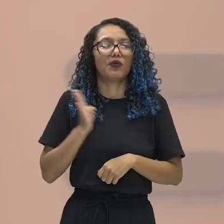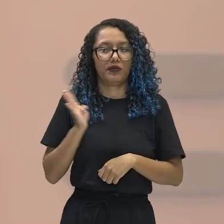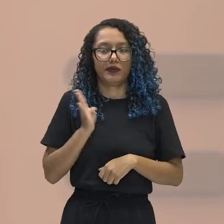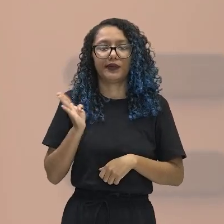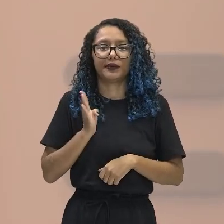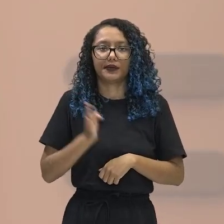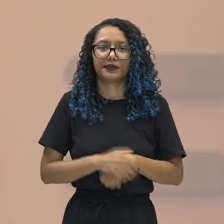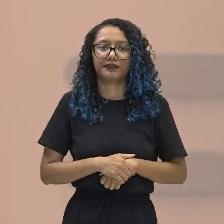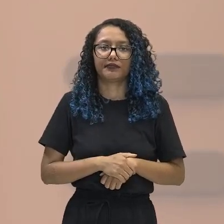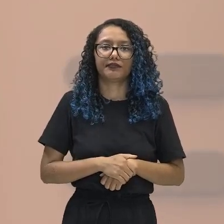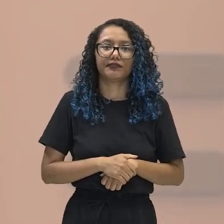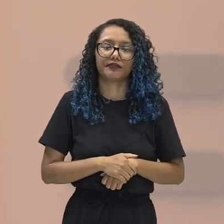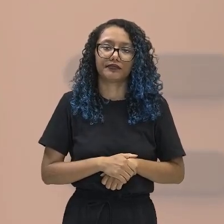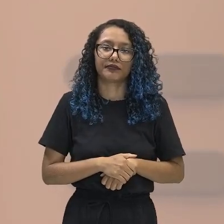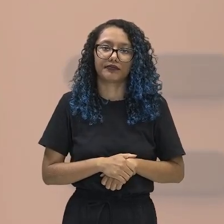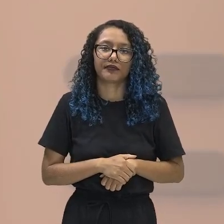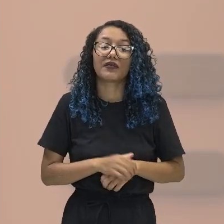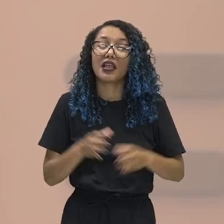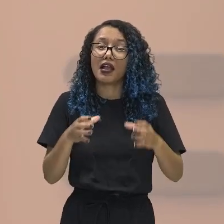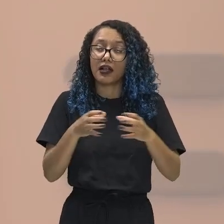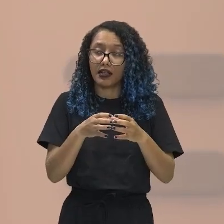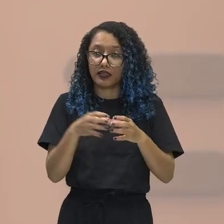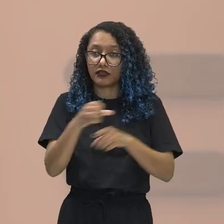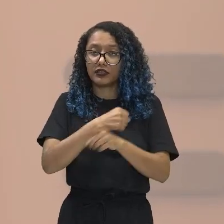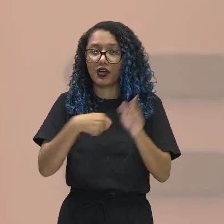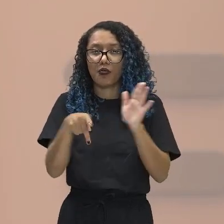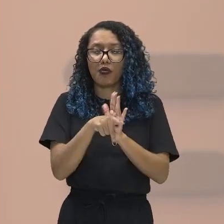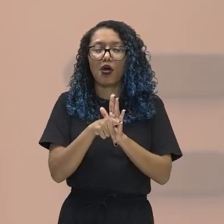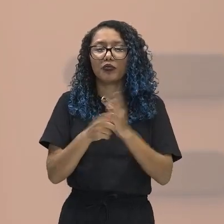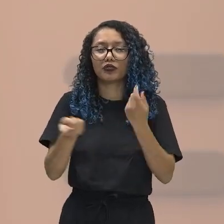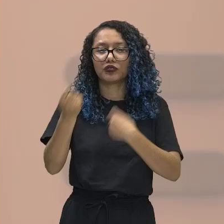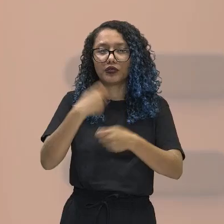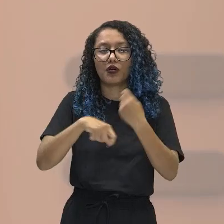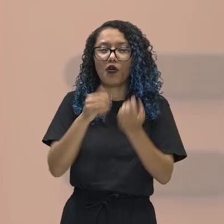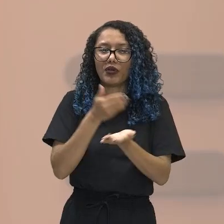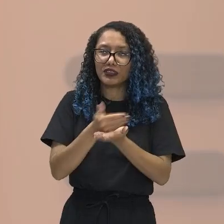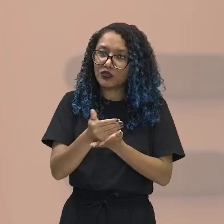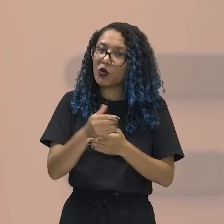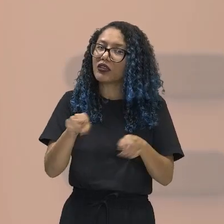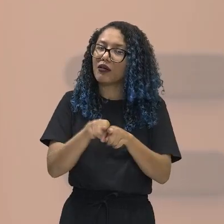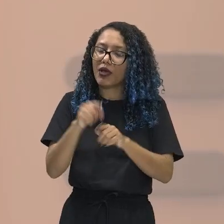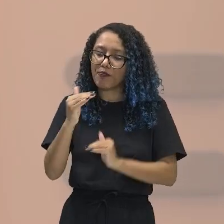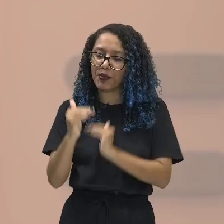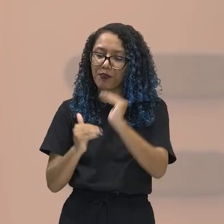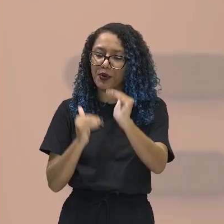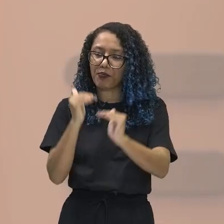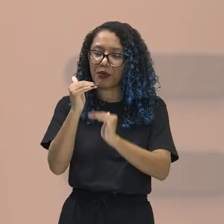que foi uma classe social dos comerciantes que começou aos poucos a ascender